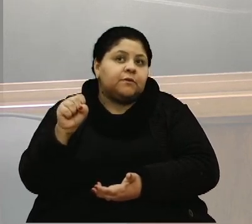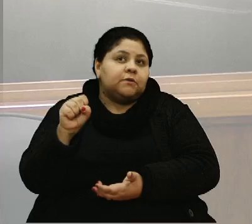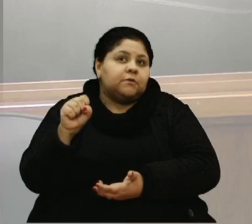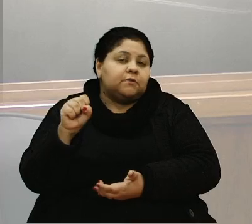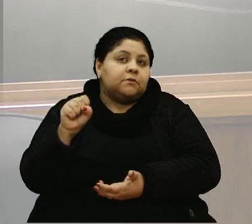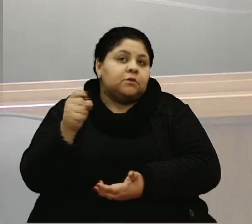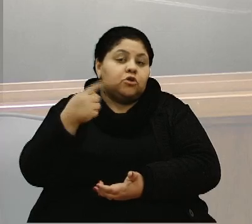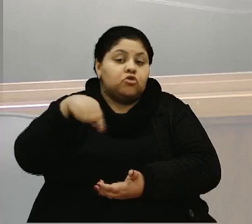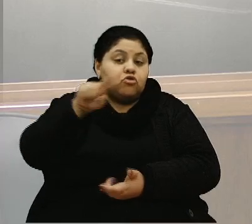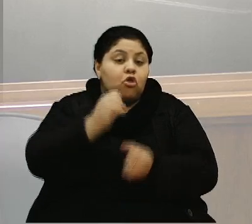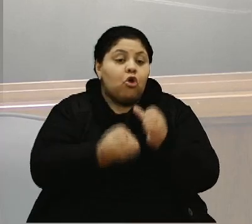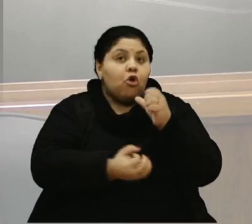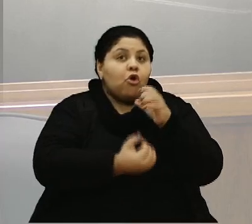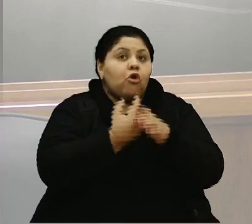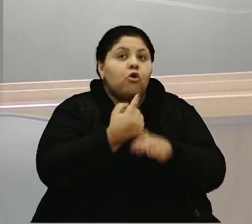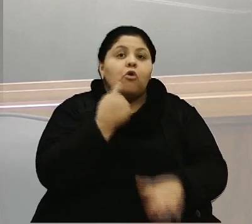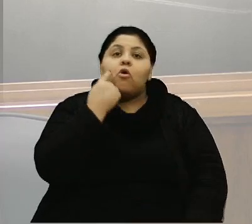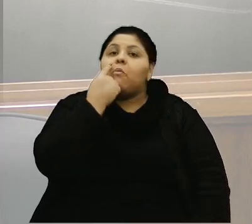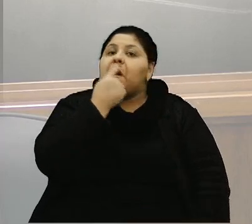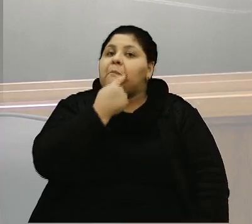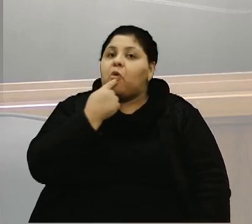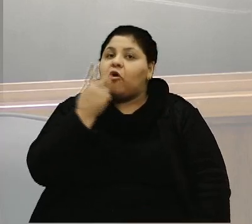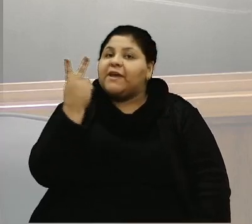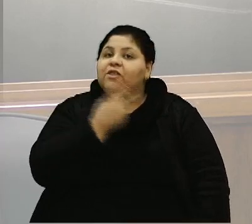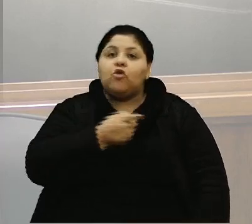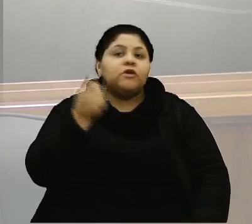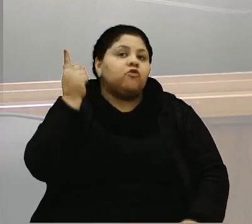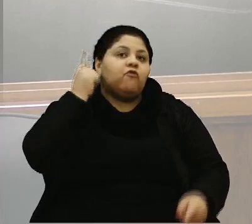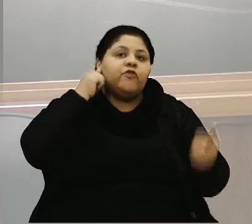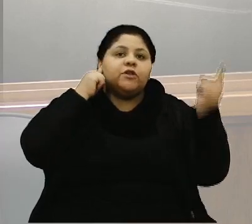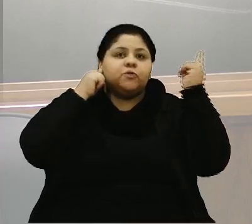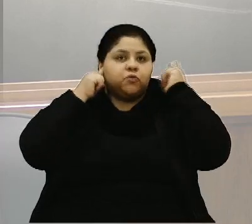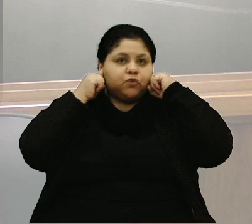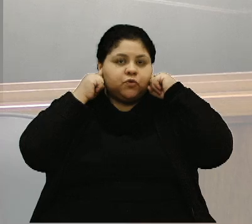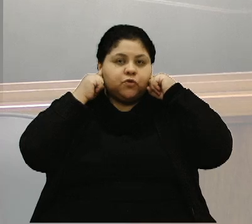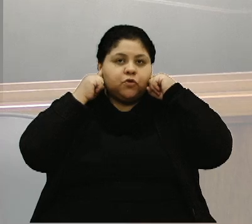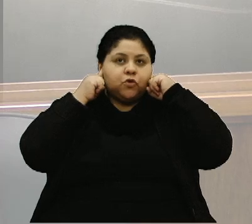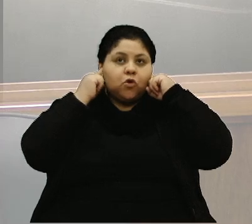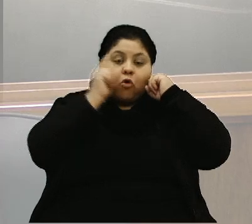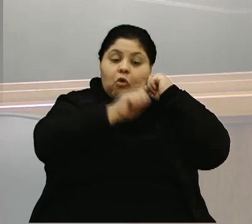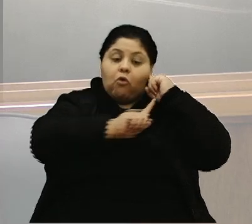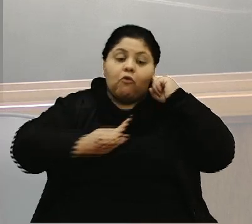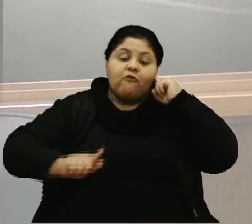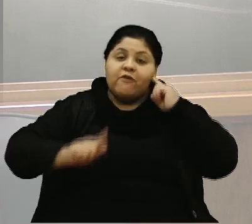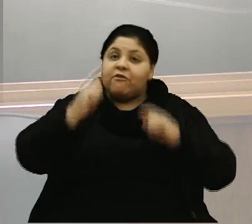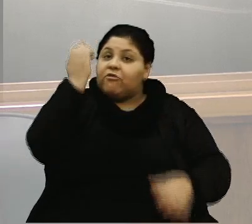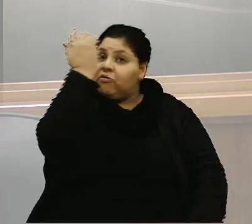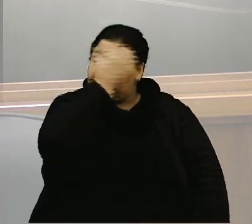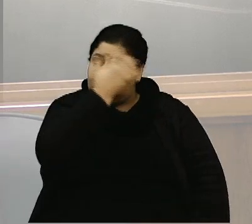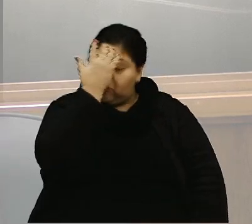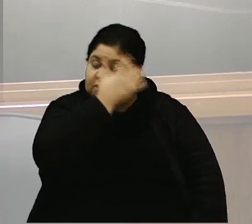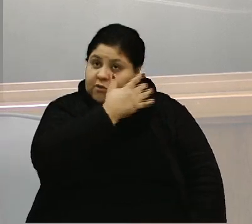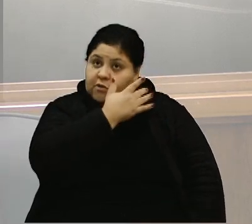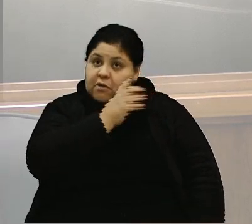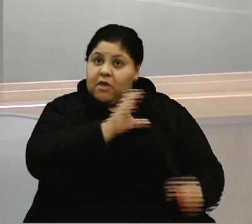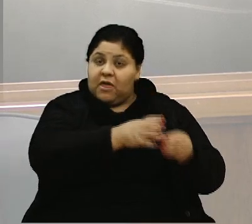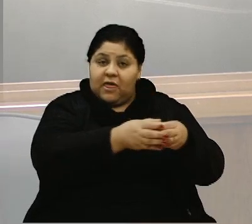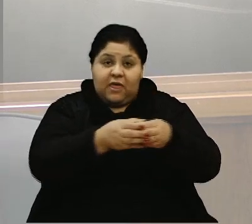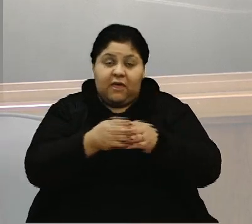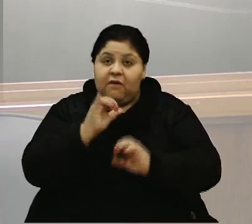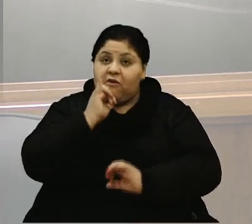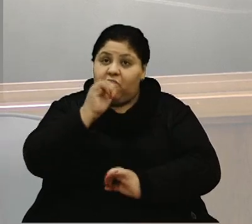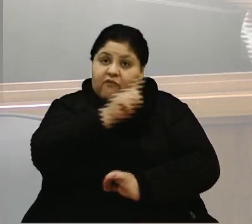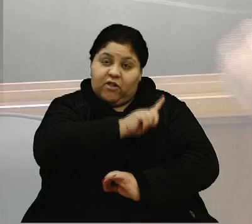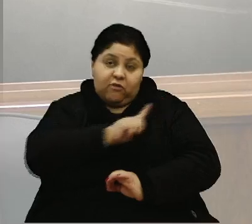Fisicamente nós somos criados com uma boca e 2 ouvidos. O governo Adiló, a gestão Adiló, e eu falo do